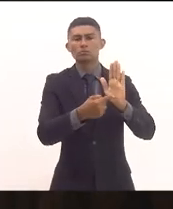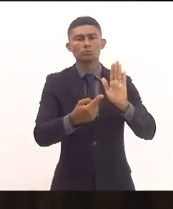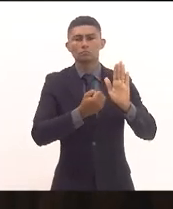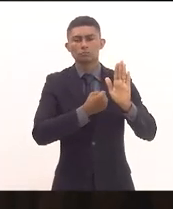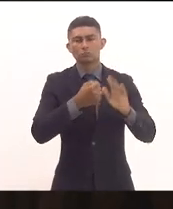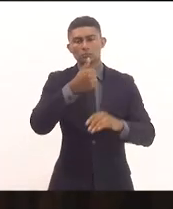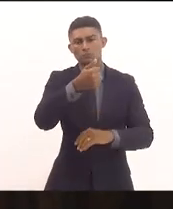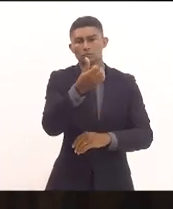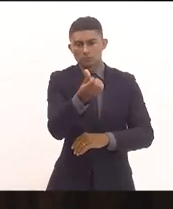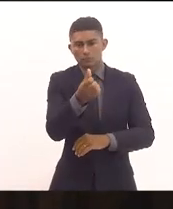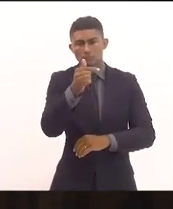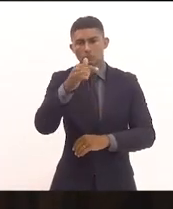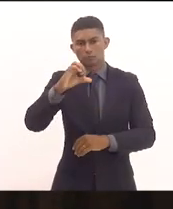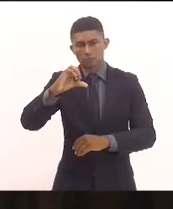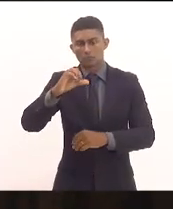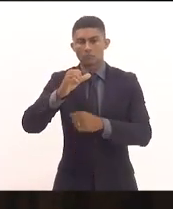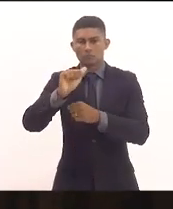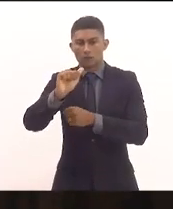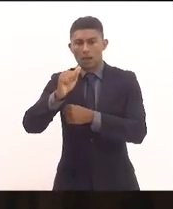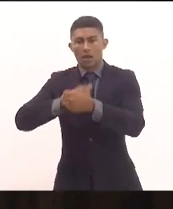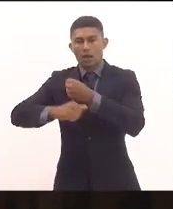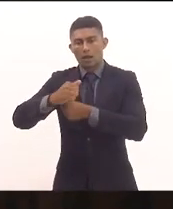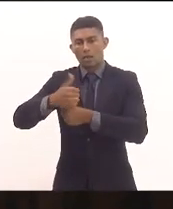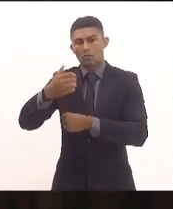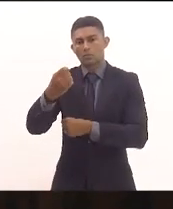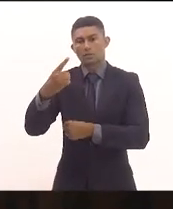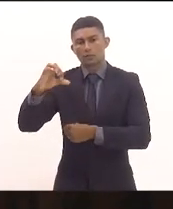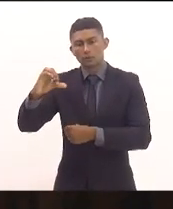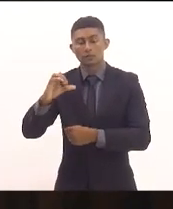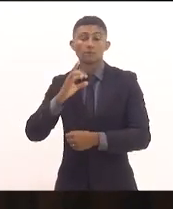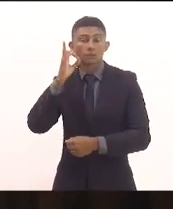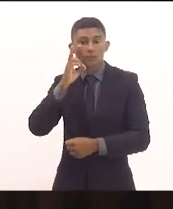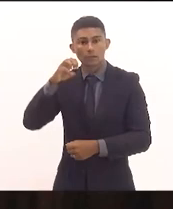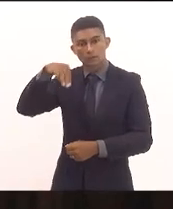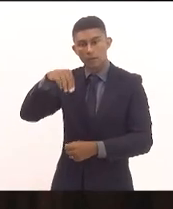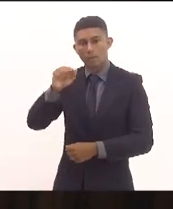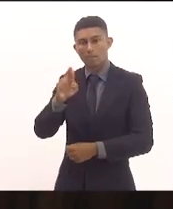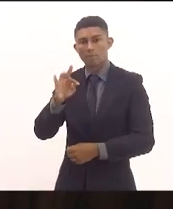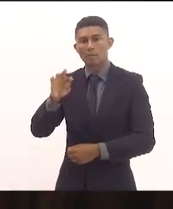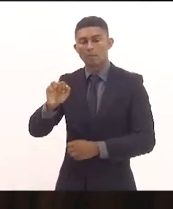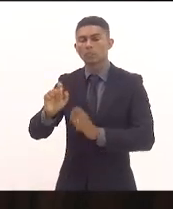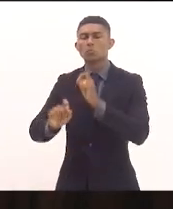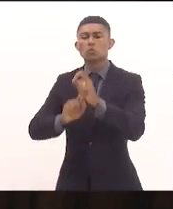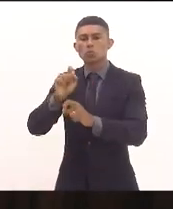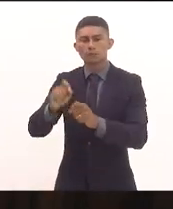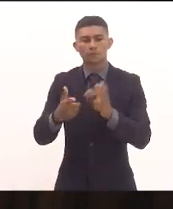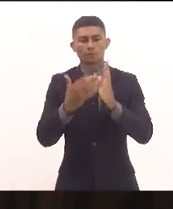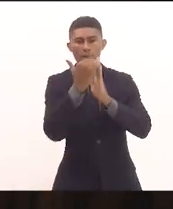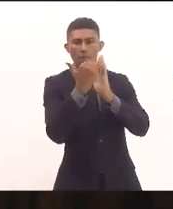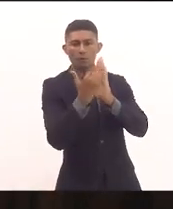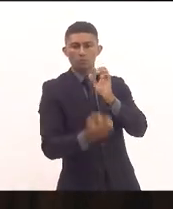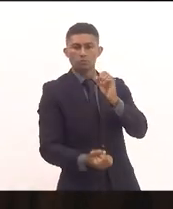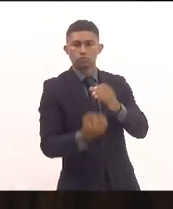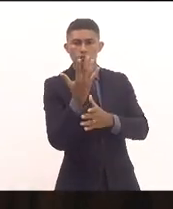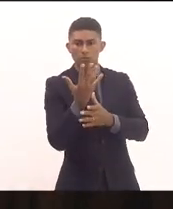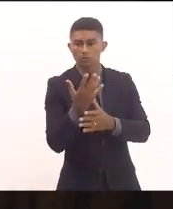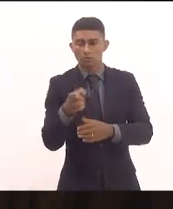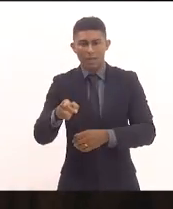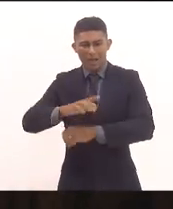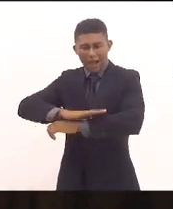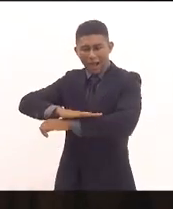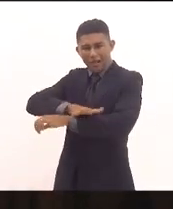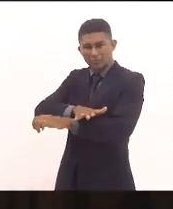número 1679-A, de 19, de autoria da deputada Marta Rocha, que institui o programa de combate ao racismo no